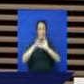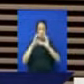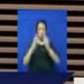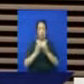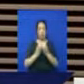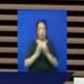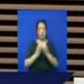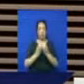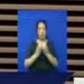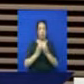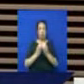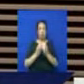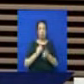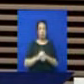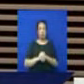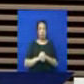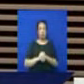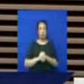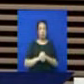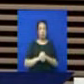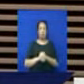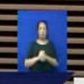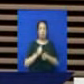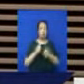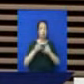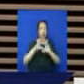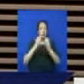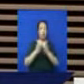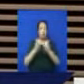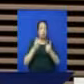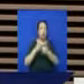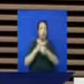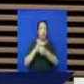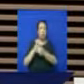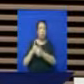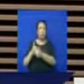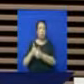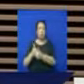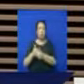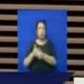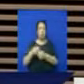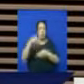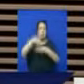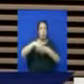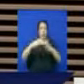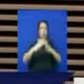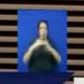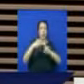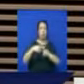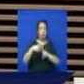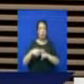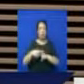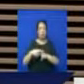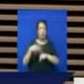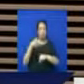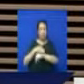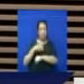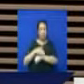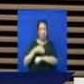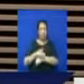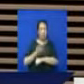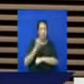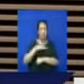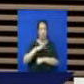estava, né, ali do entorno, a comunidade lindeira, dentro da igreja, com participando, as